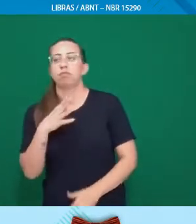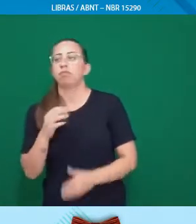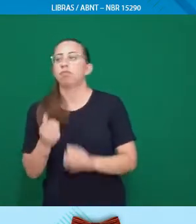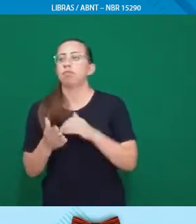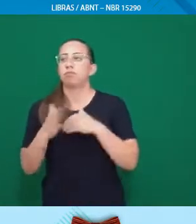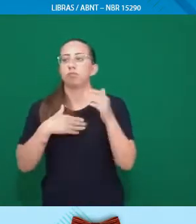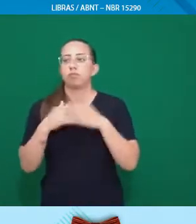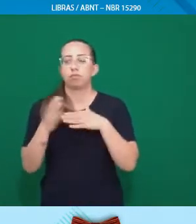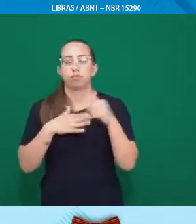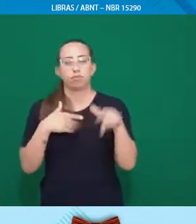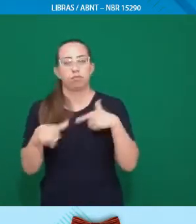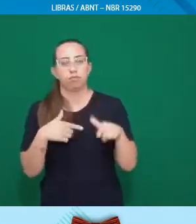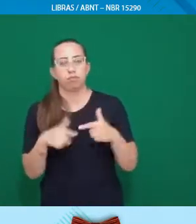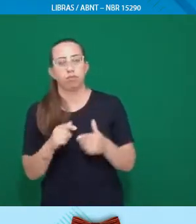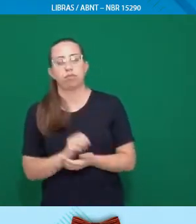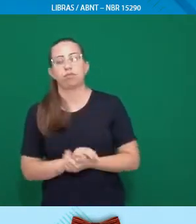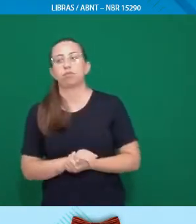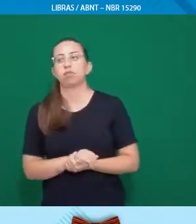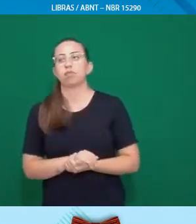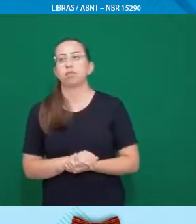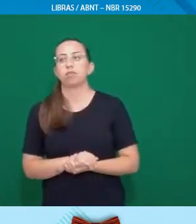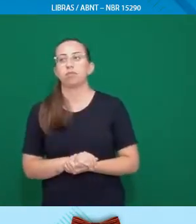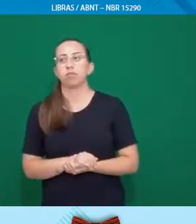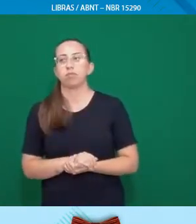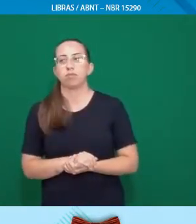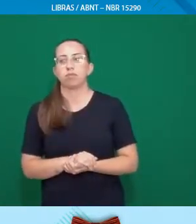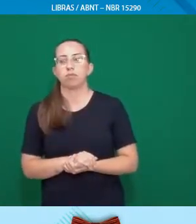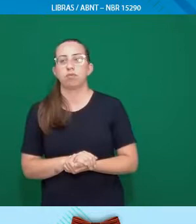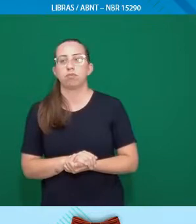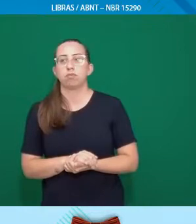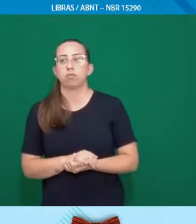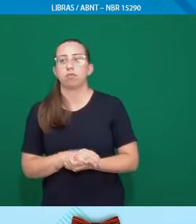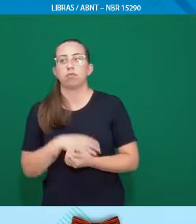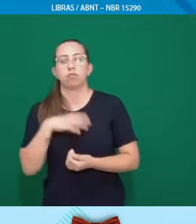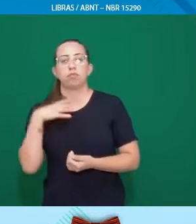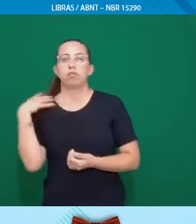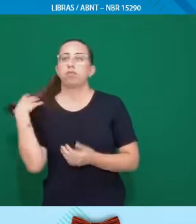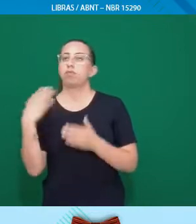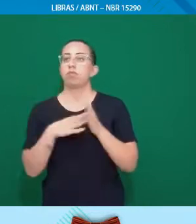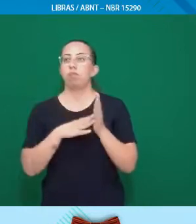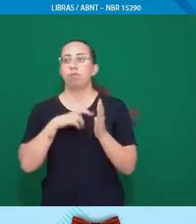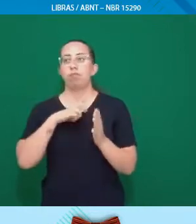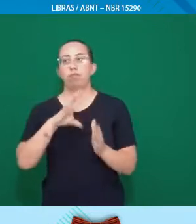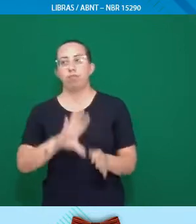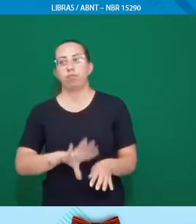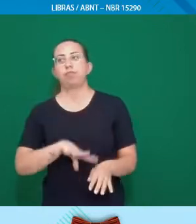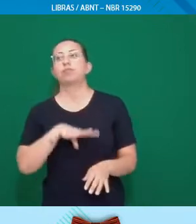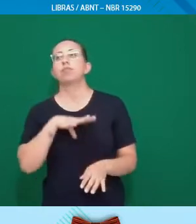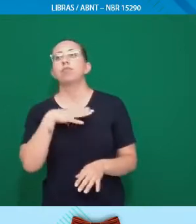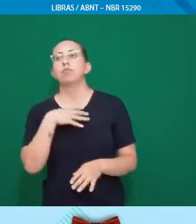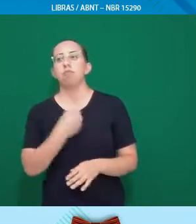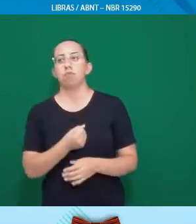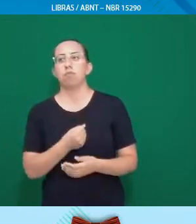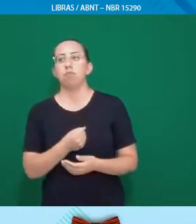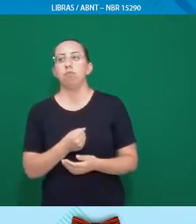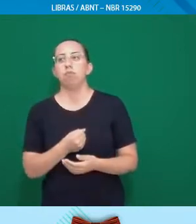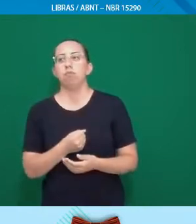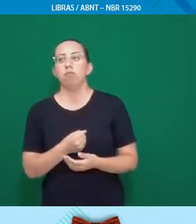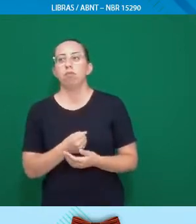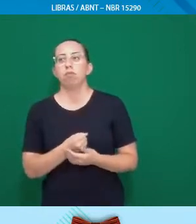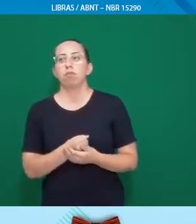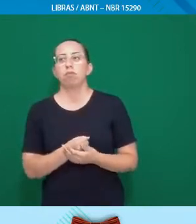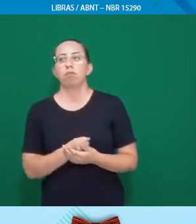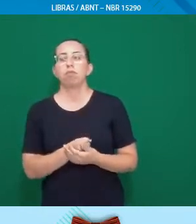assessores ó eu vou parabéns e coragem né porque para enfrentar aí o dia a dia aí